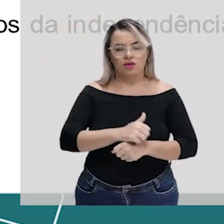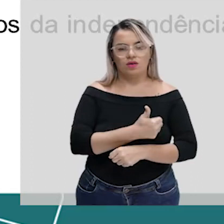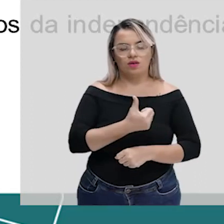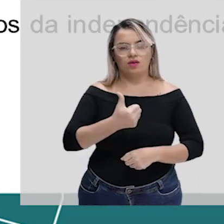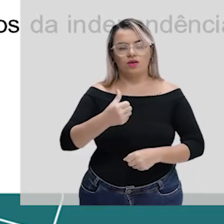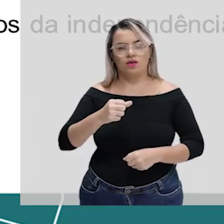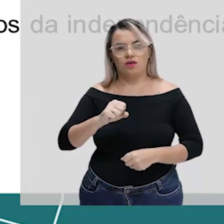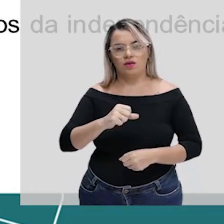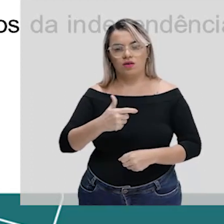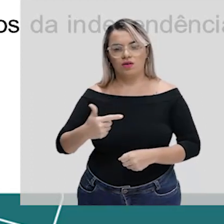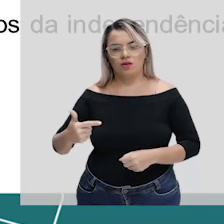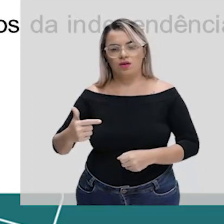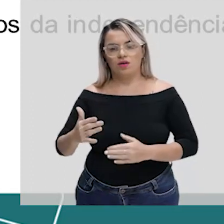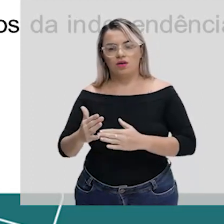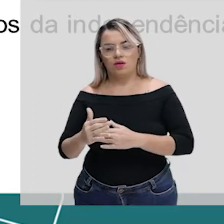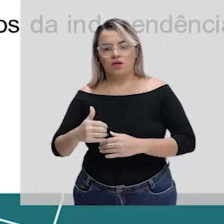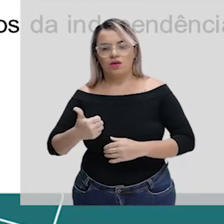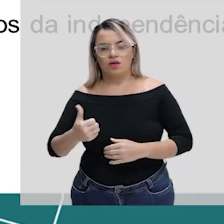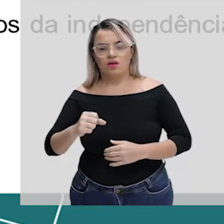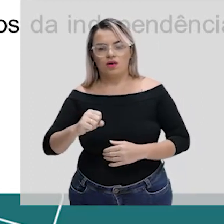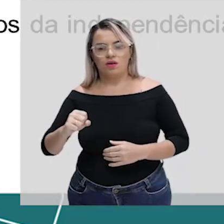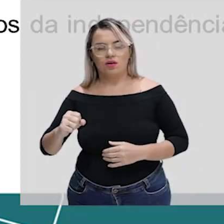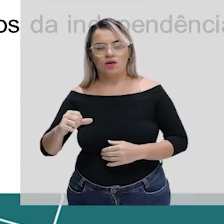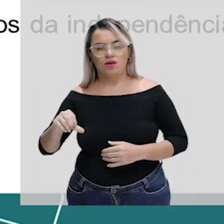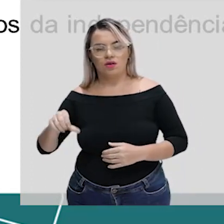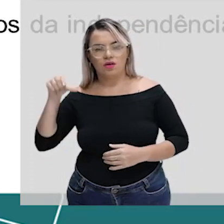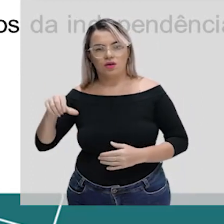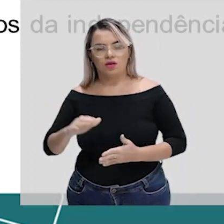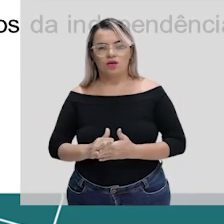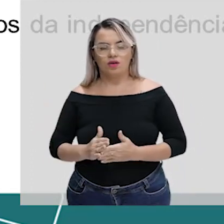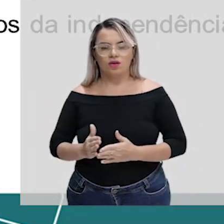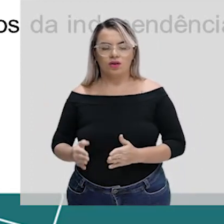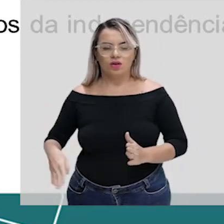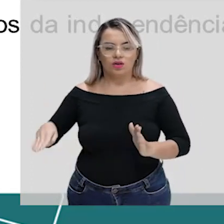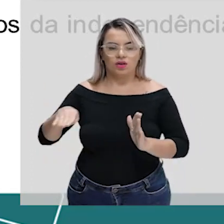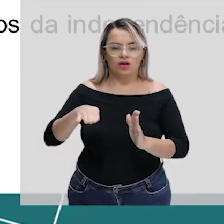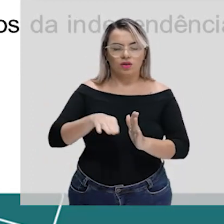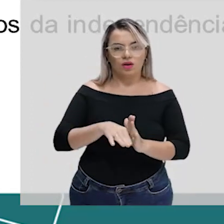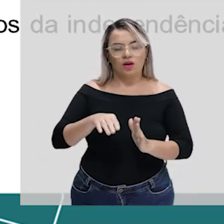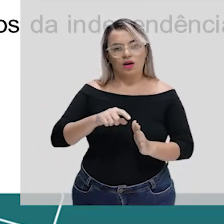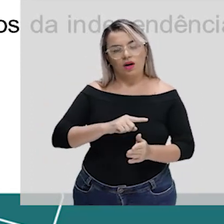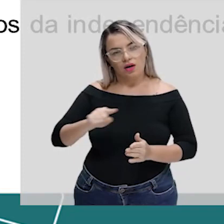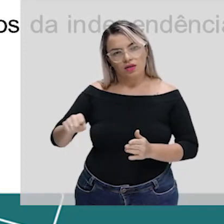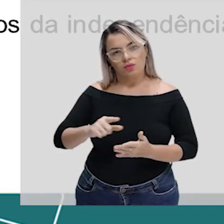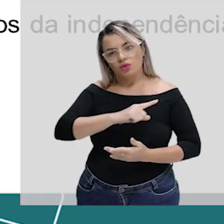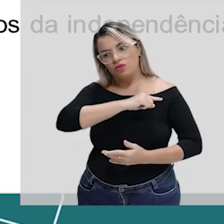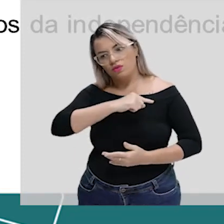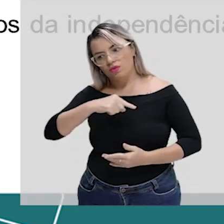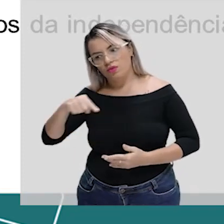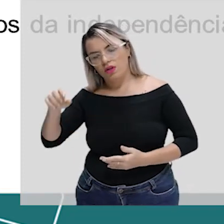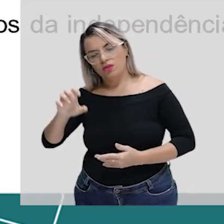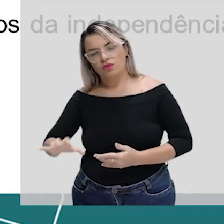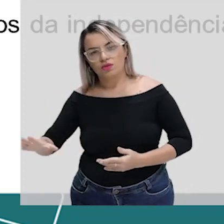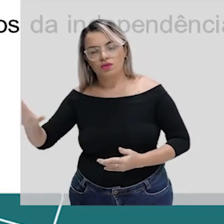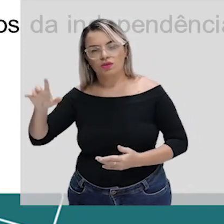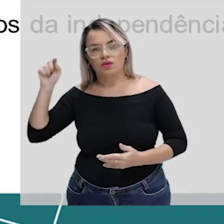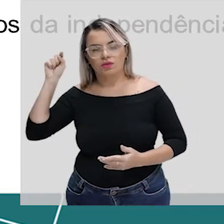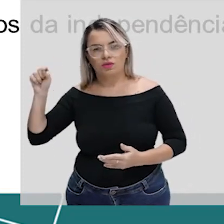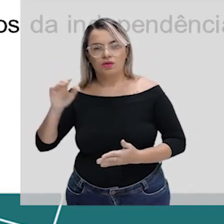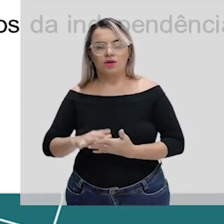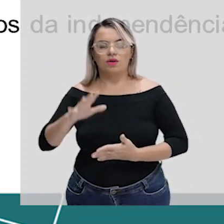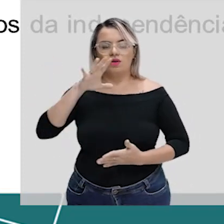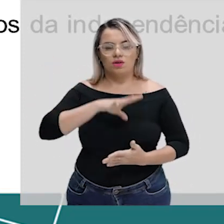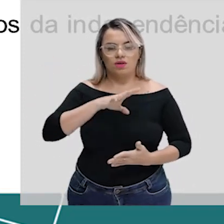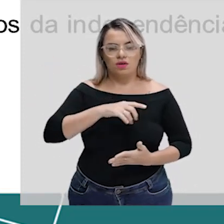Portugal, só que Dom Pedro I resolve ficar. A gente sabe que lá em janeiro tem um dia chamado Dia do Fico, né? Se é para o